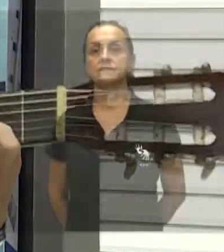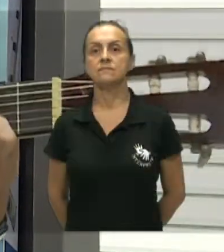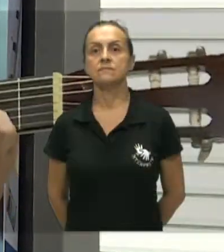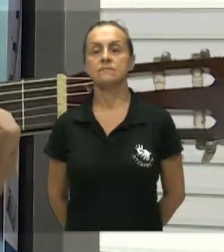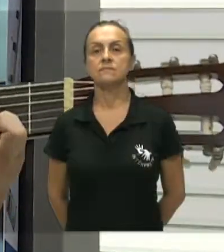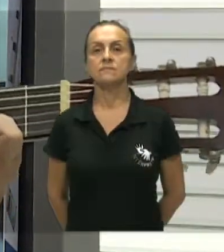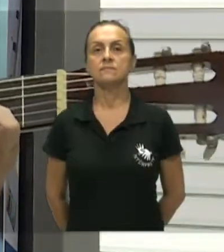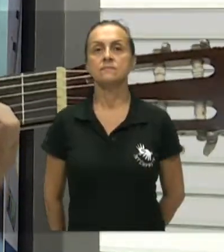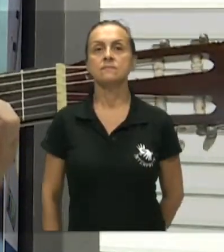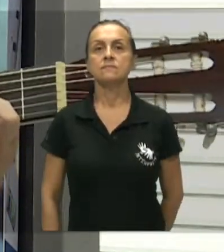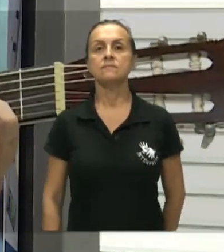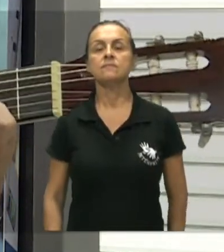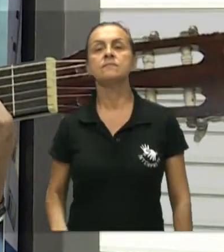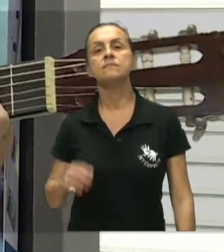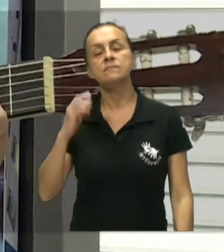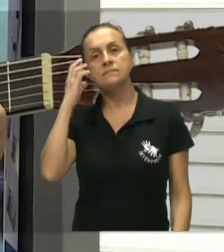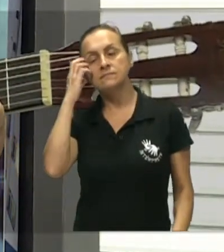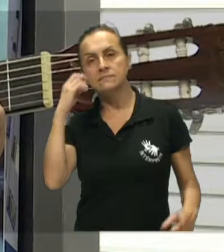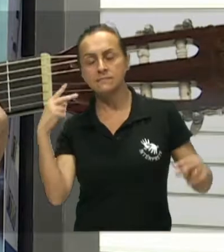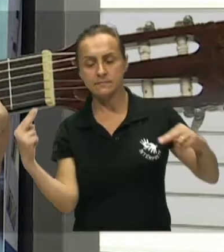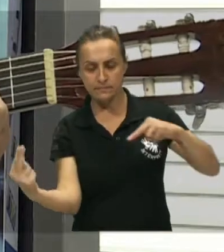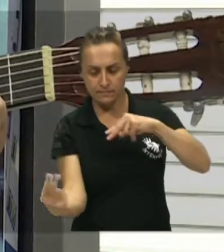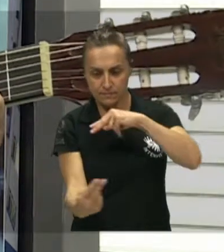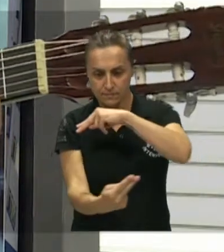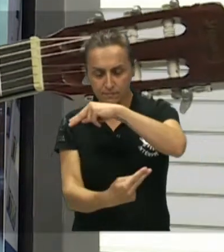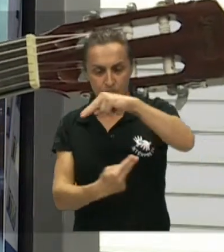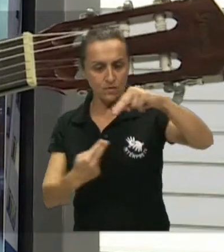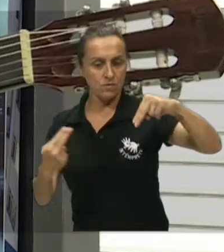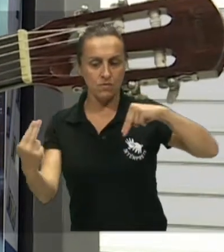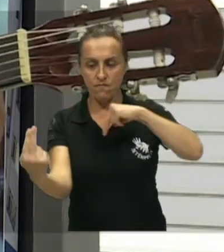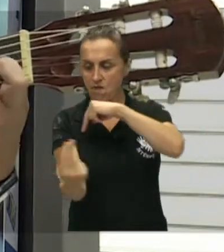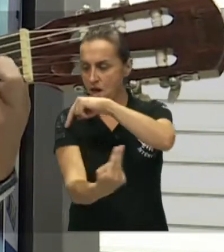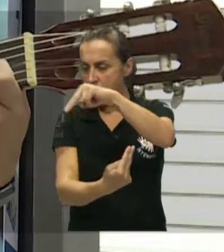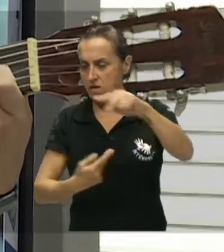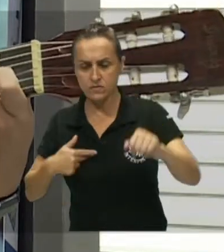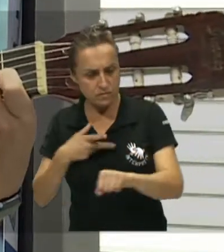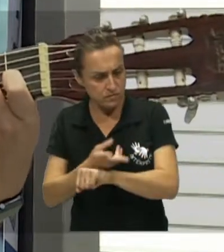Giro todo o universo só pra achar aqueles versos que atraia pra mais perto o mistério desse teu olhar.